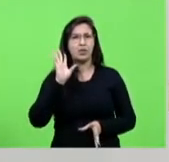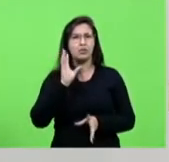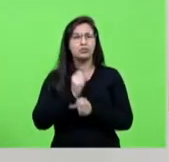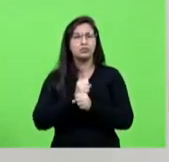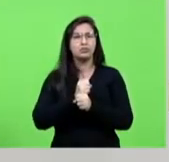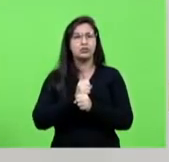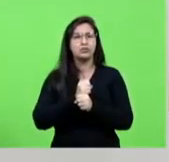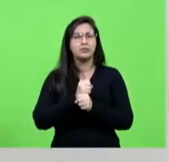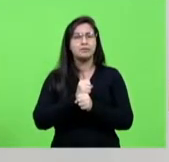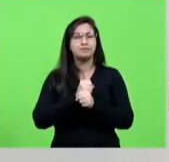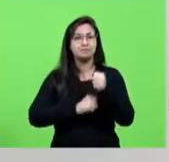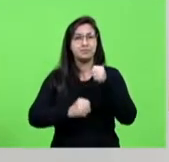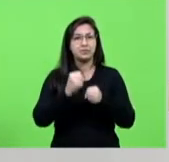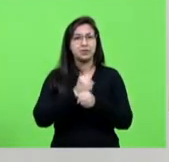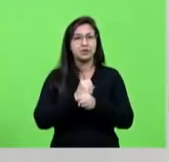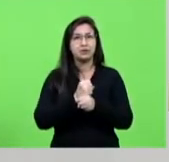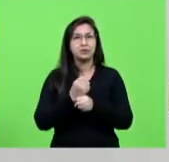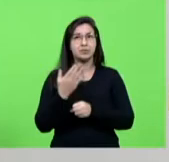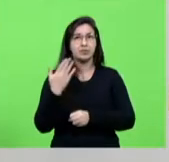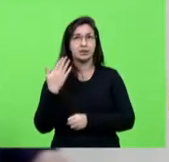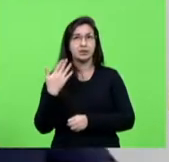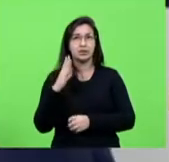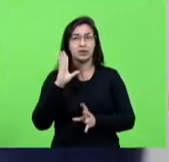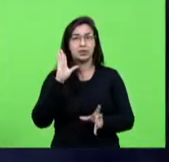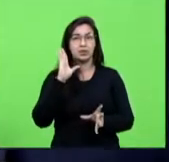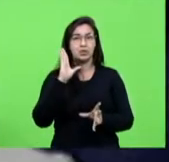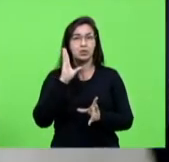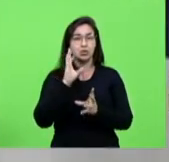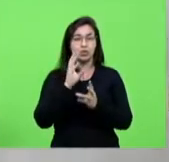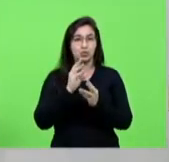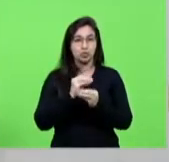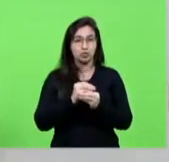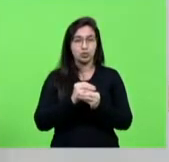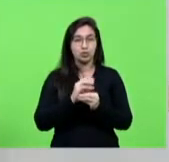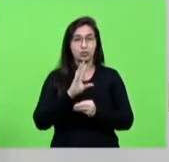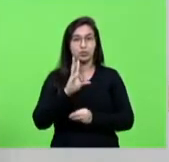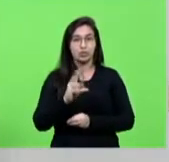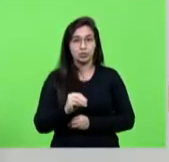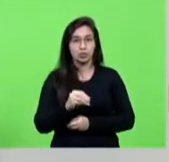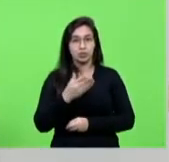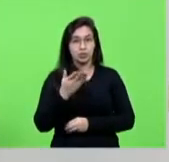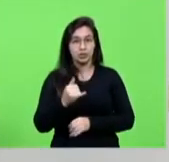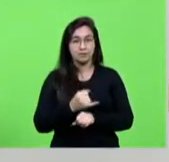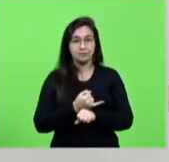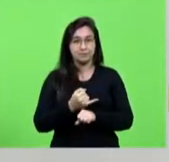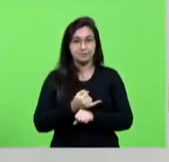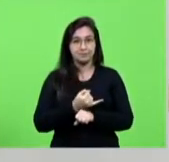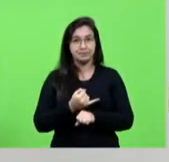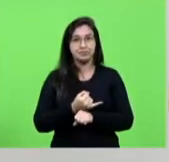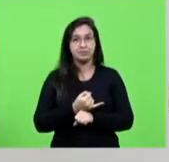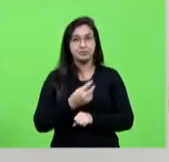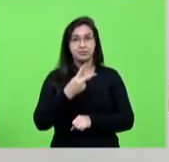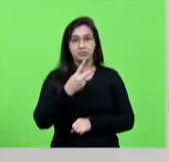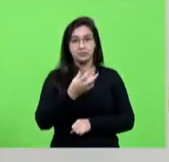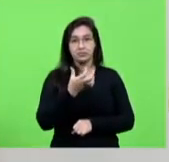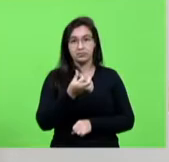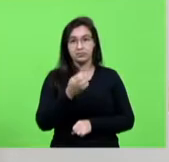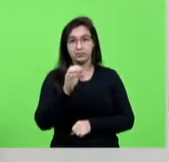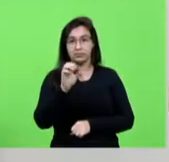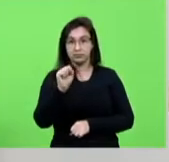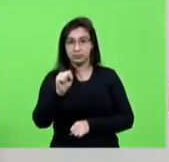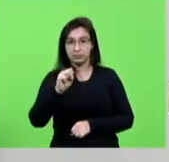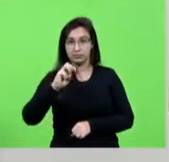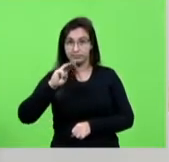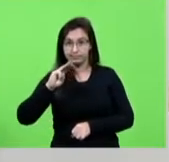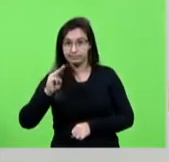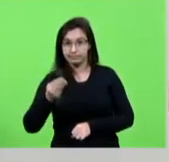ano passado, o total da folha de pagamento do Hospital São José de Joinville chegou a 268